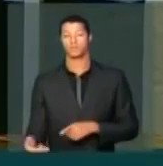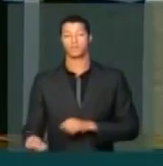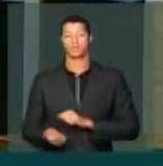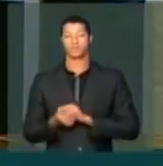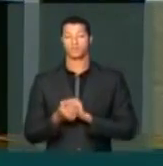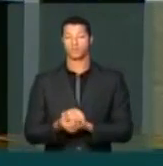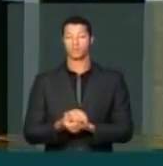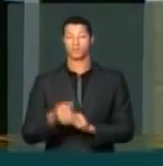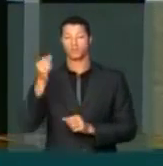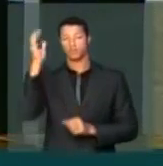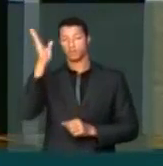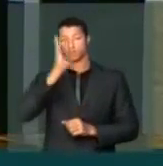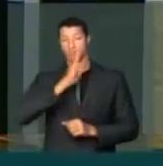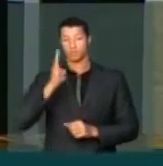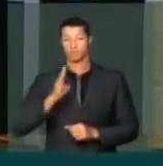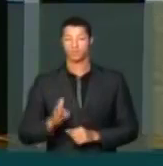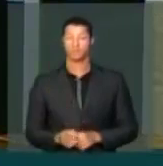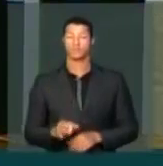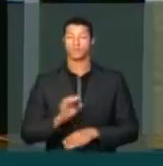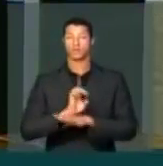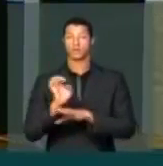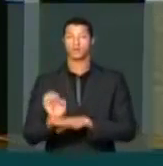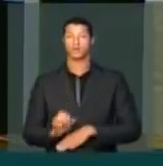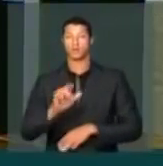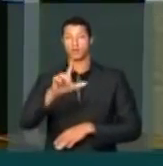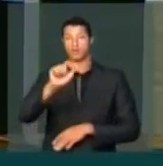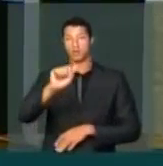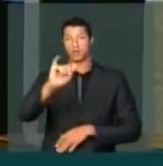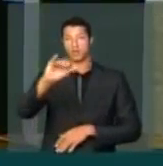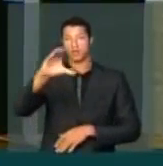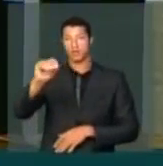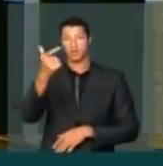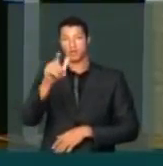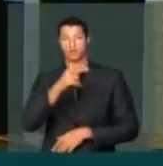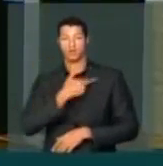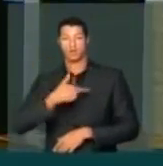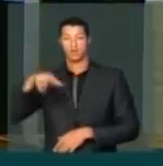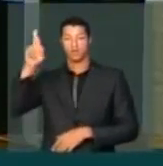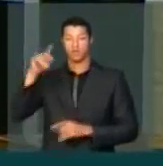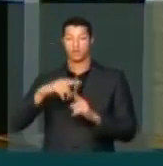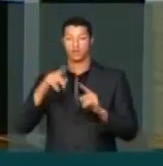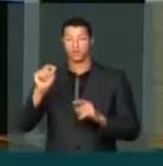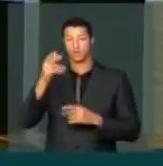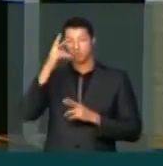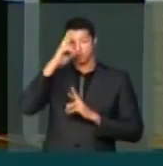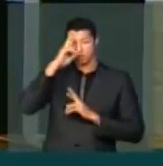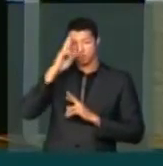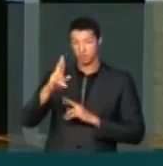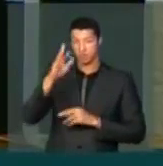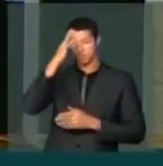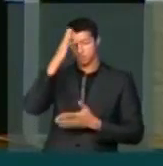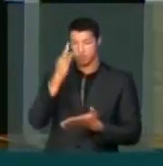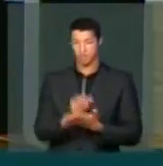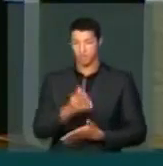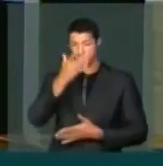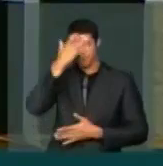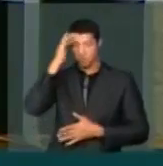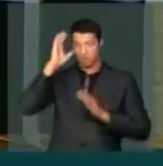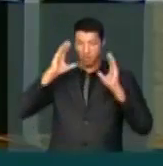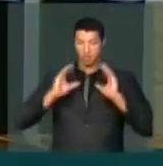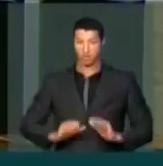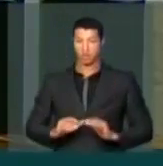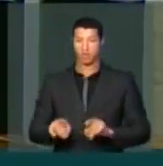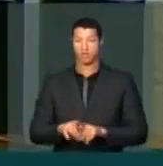juntos. O Brasil é um Estado laico, sem uma religião oficial, mas que respeita a fé dos seus cidadãos.